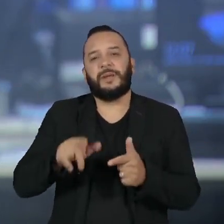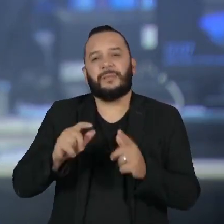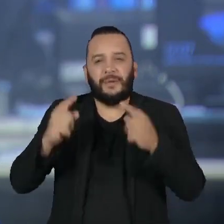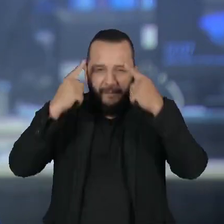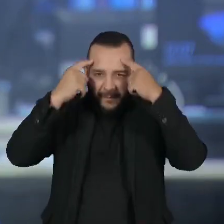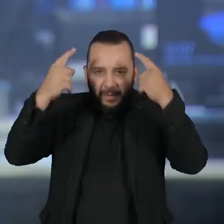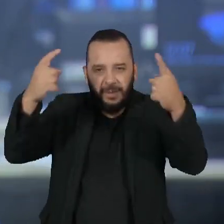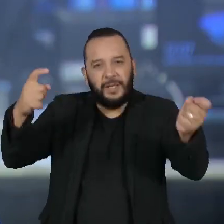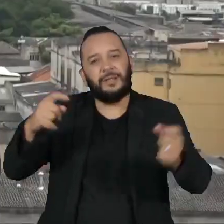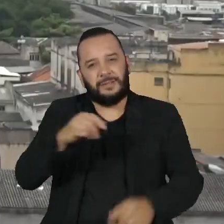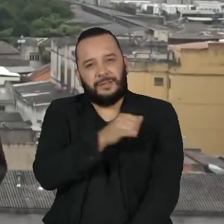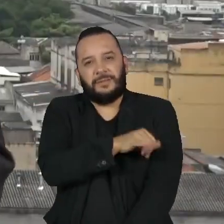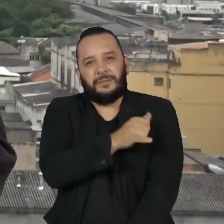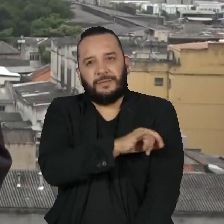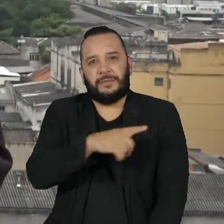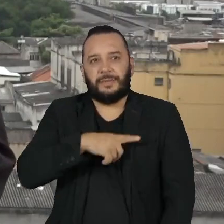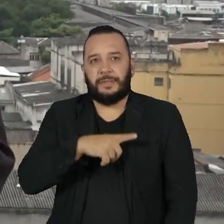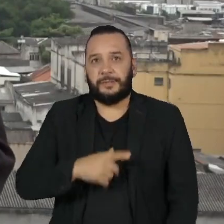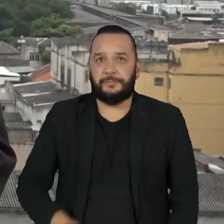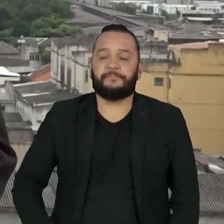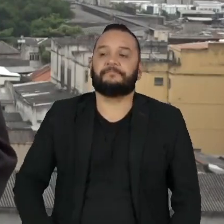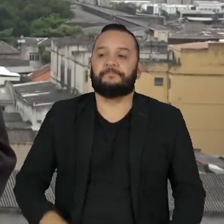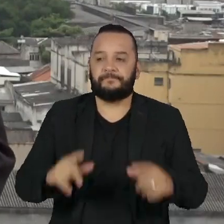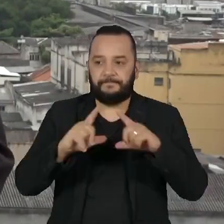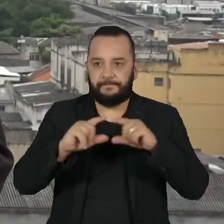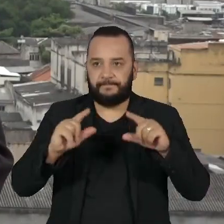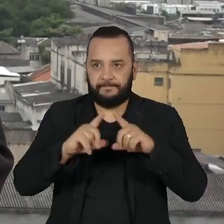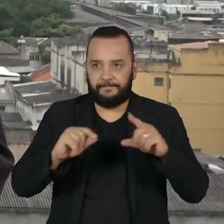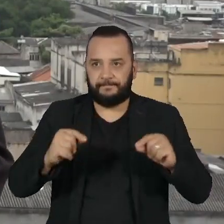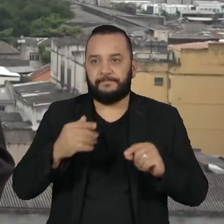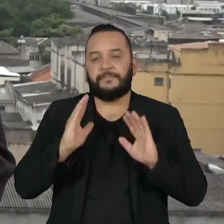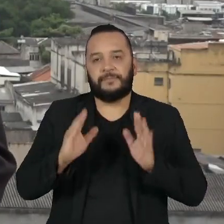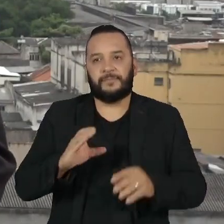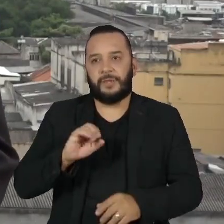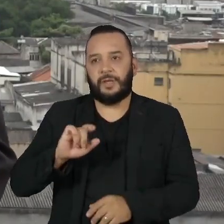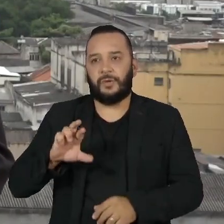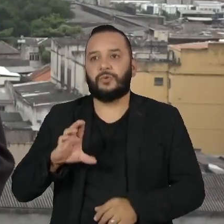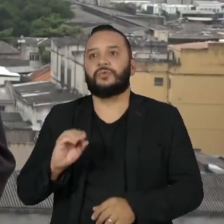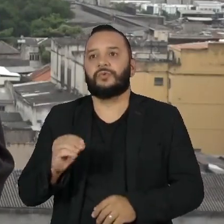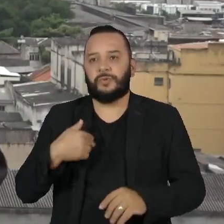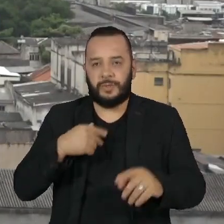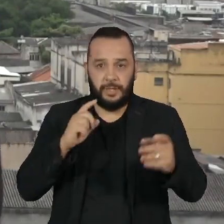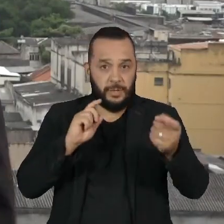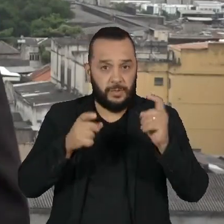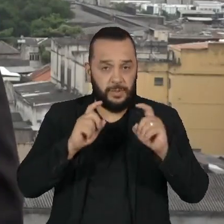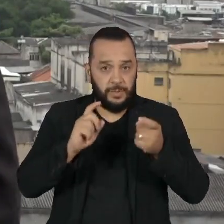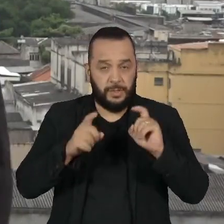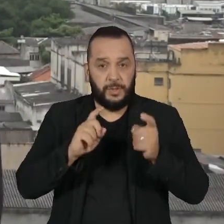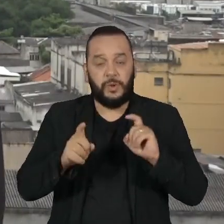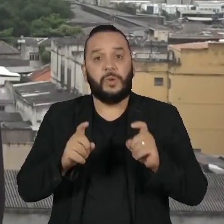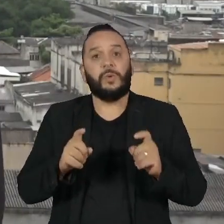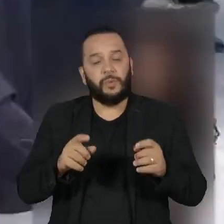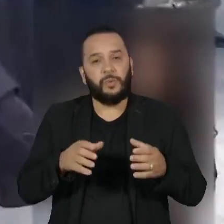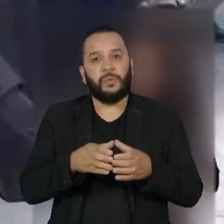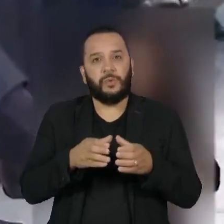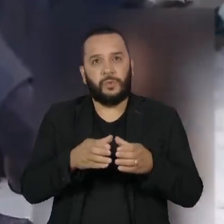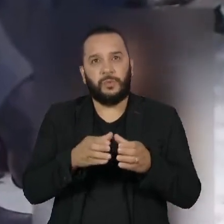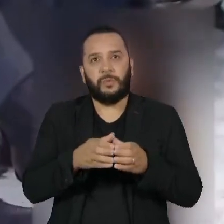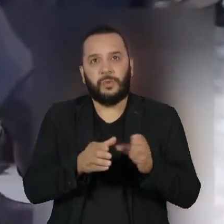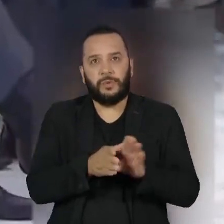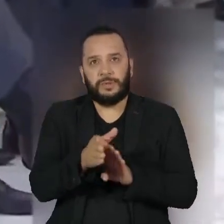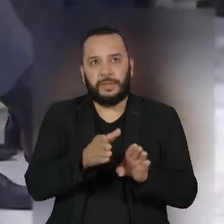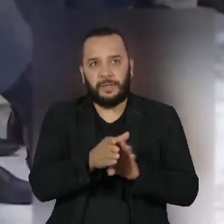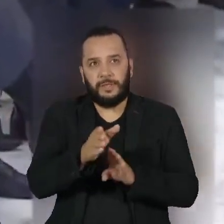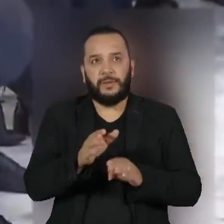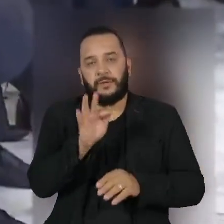pública no estado em Brasília Cláudio Castro participou nesta manhã da instalação do Conselho da Federação com